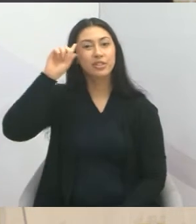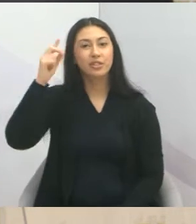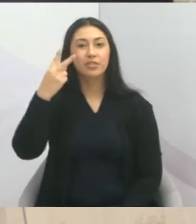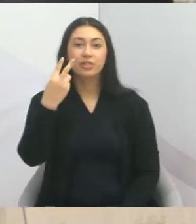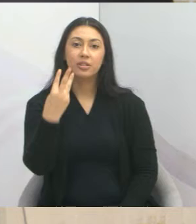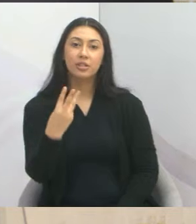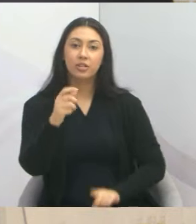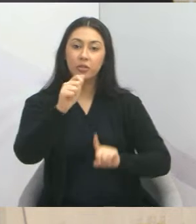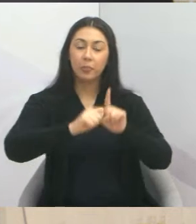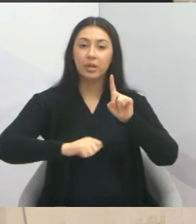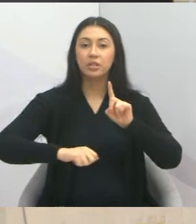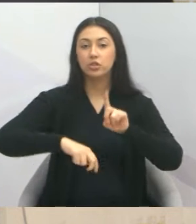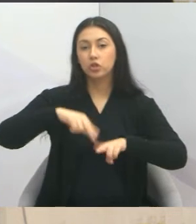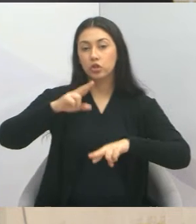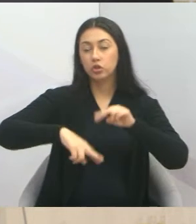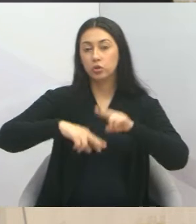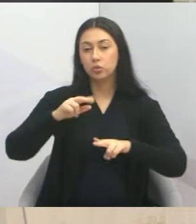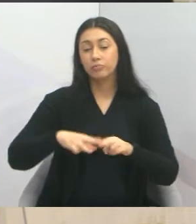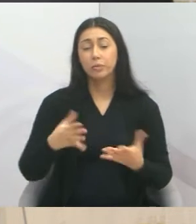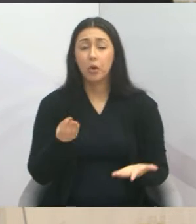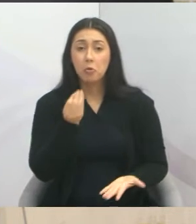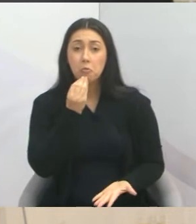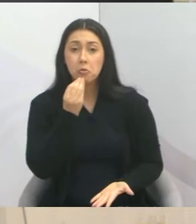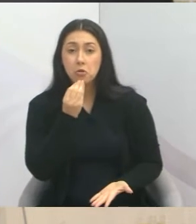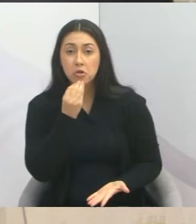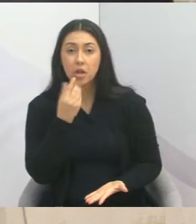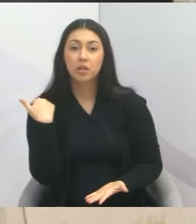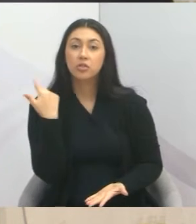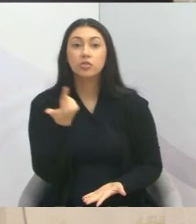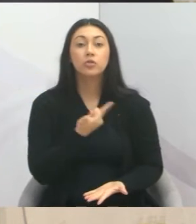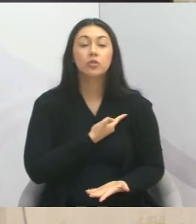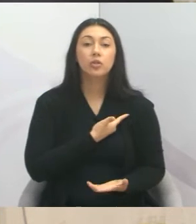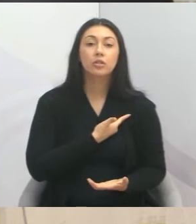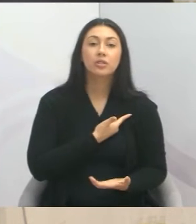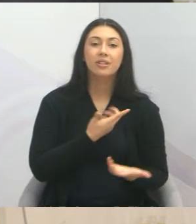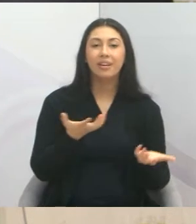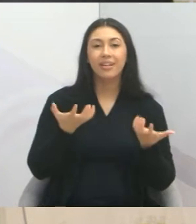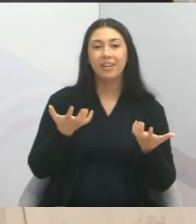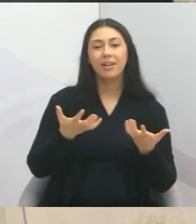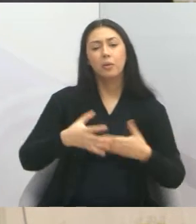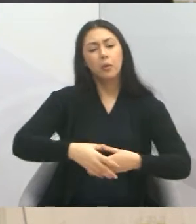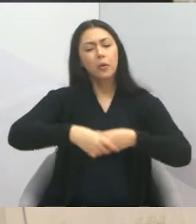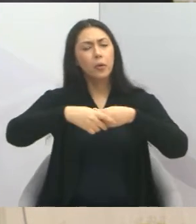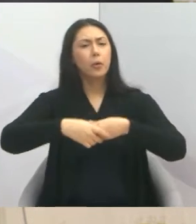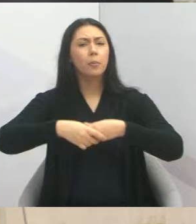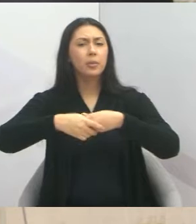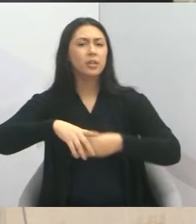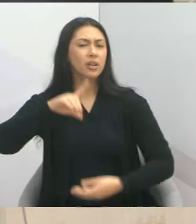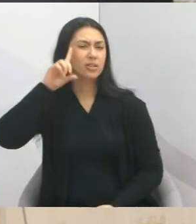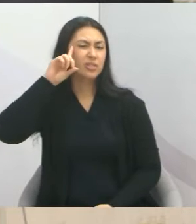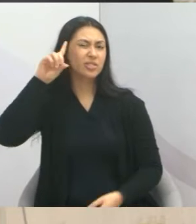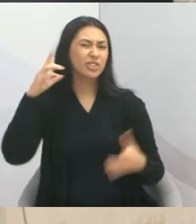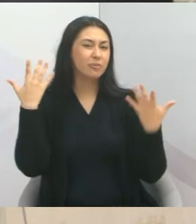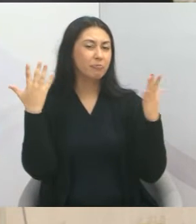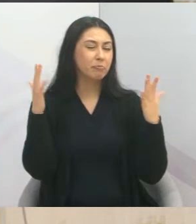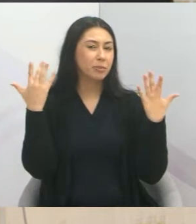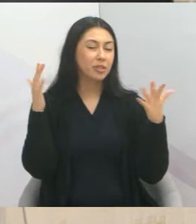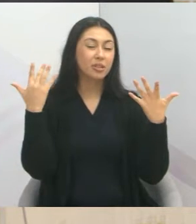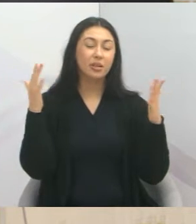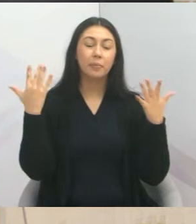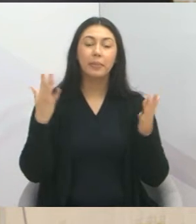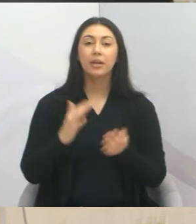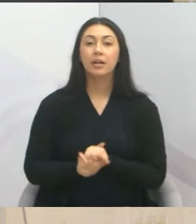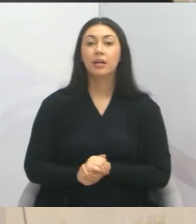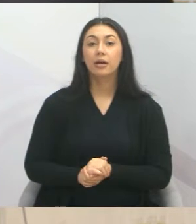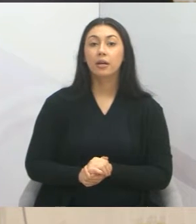23 de junho nessa oportunidade então conseguimos o nosso mais sinceros cumprimentos pelo transcurso da data comemorativa